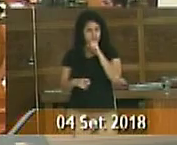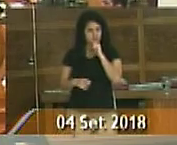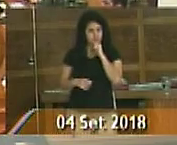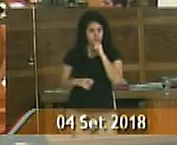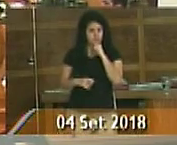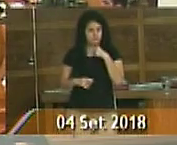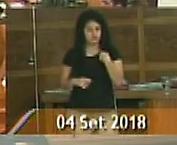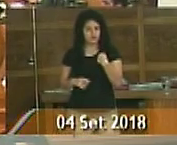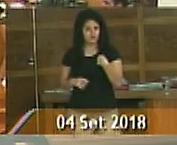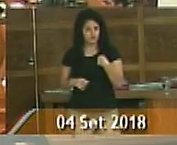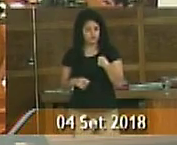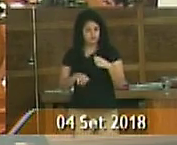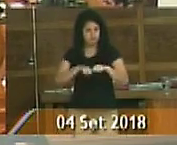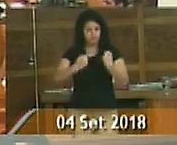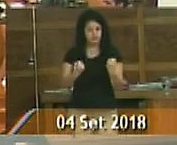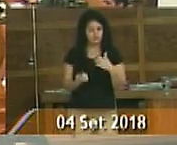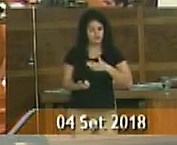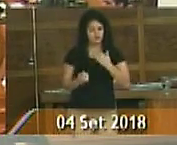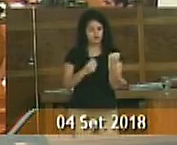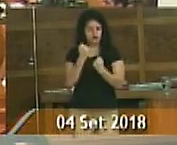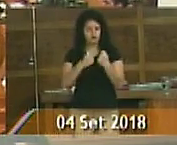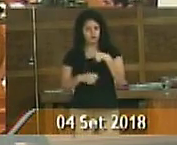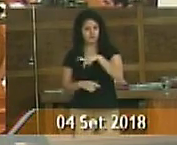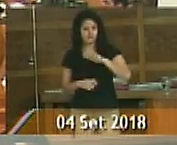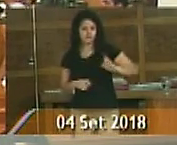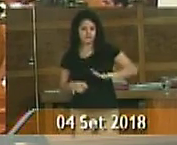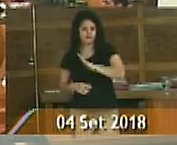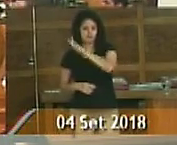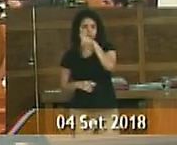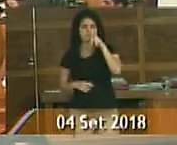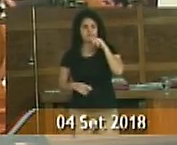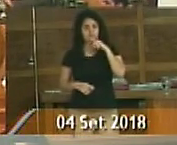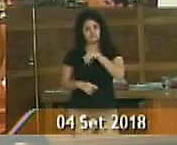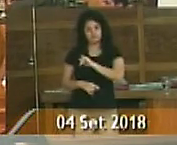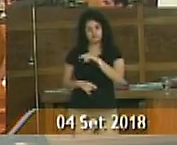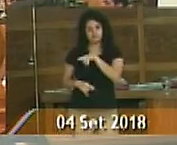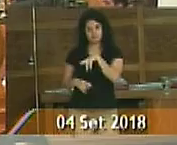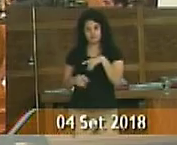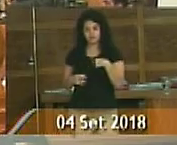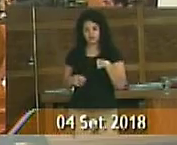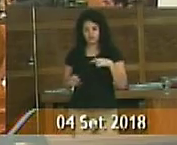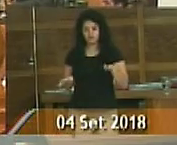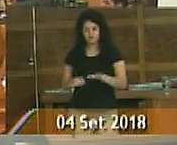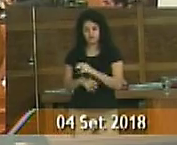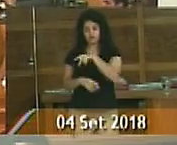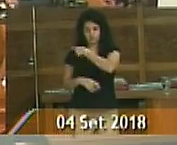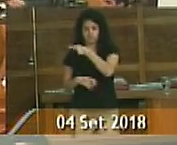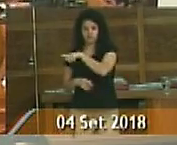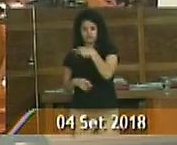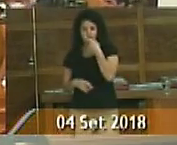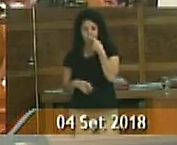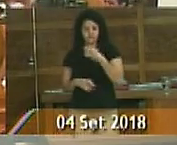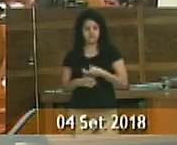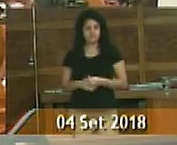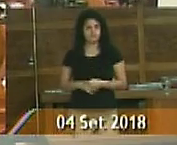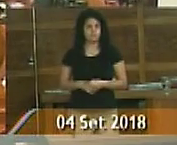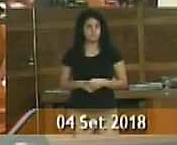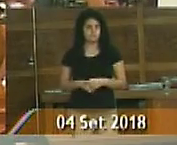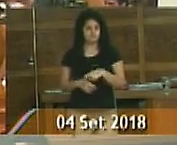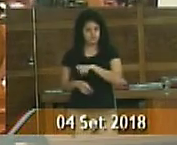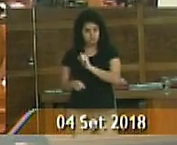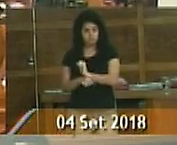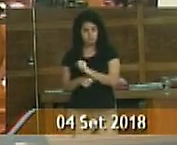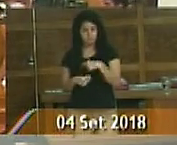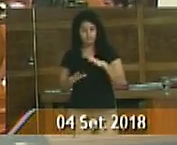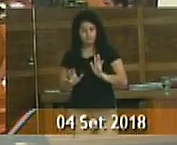saída da Serra d'Água, se você deixar eu terminar, nobre vereadora, depois você fala. Você falou que ia intervir, mas